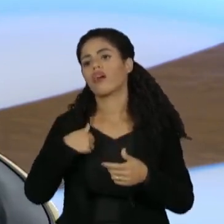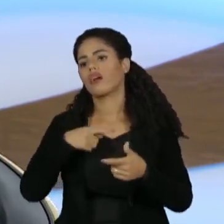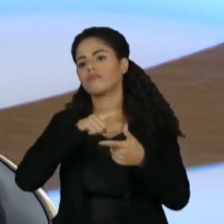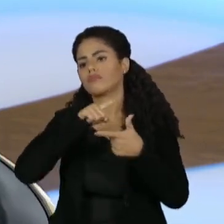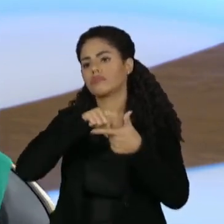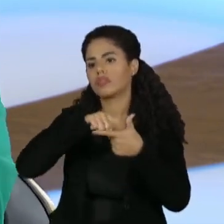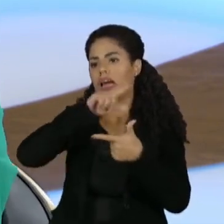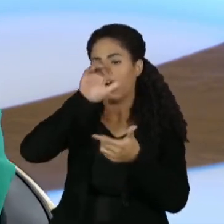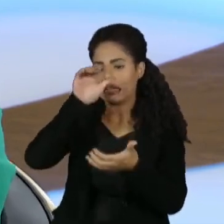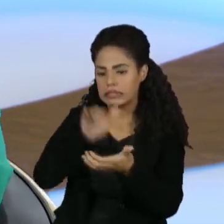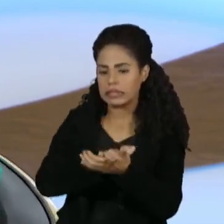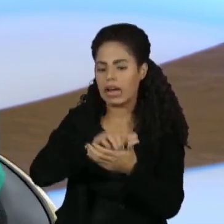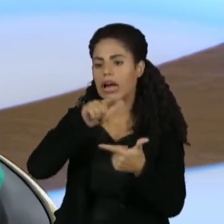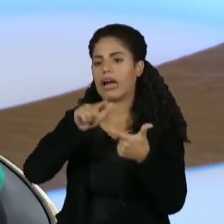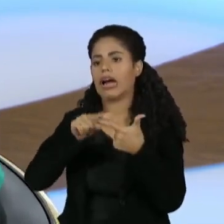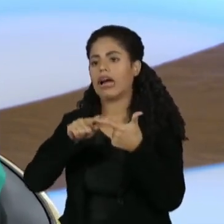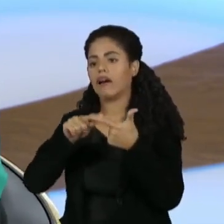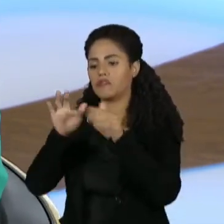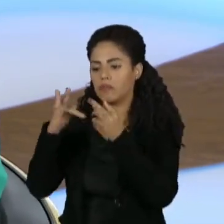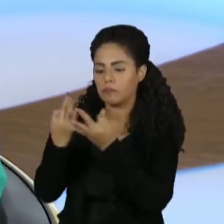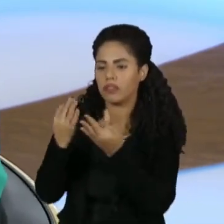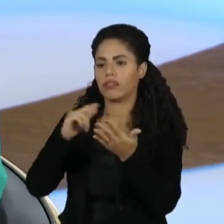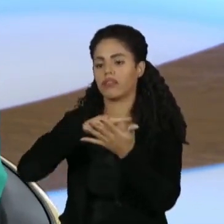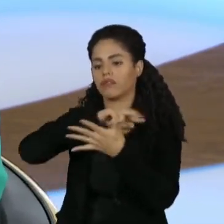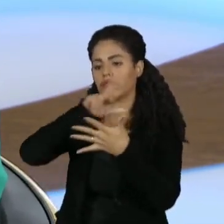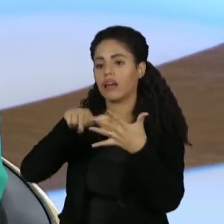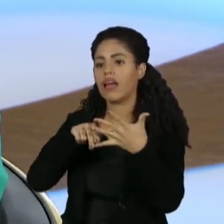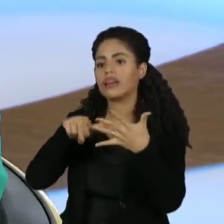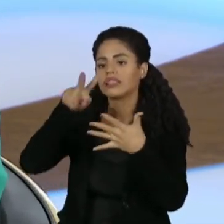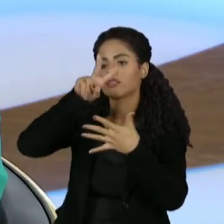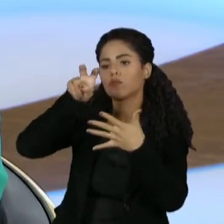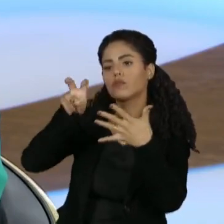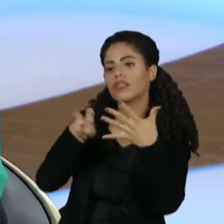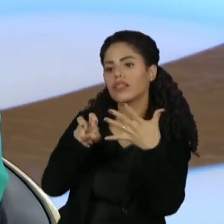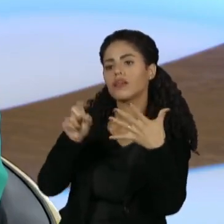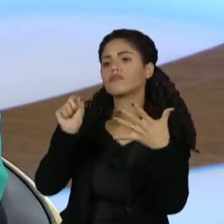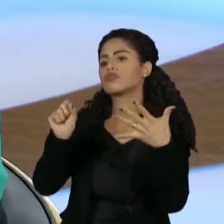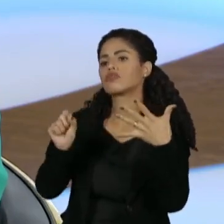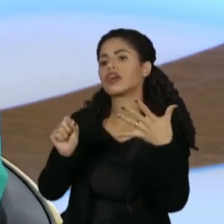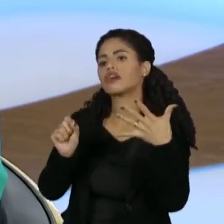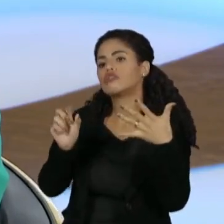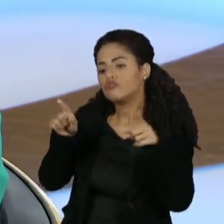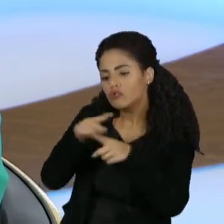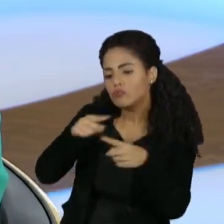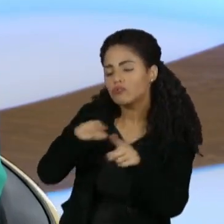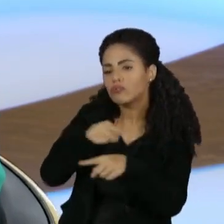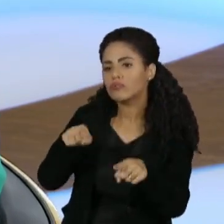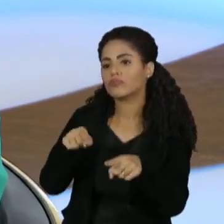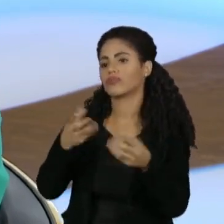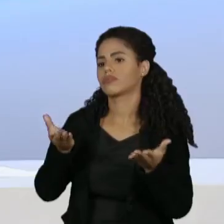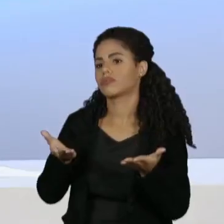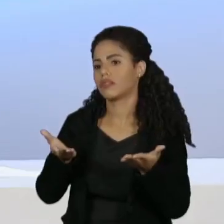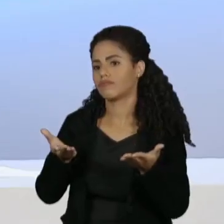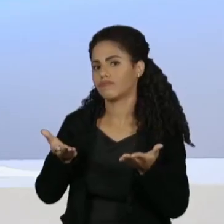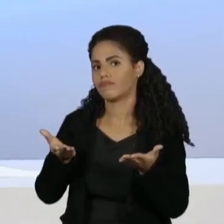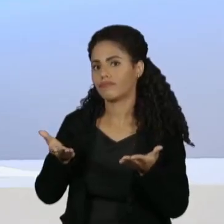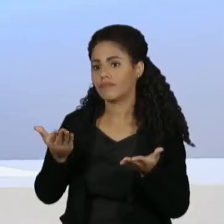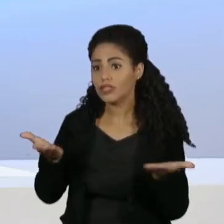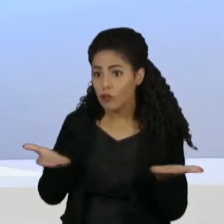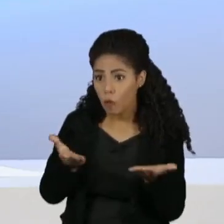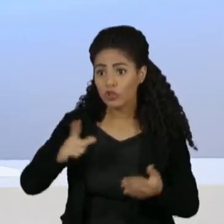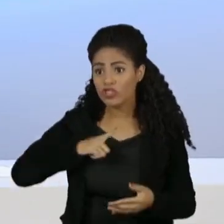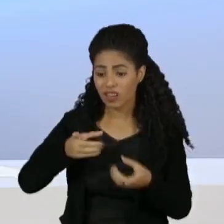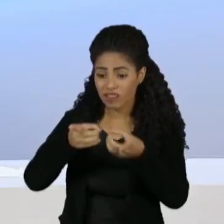quero constituir uma família, isso fez com que hoje a gente não tivesse tantos pais se separando,